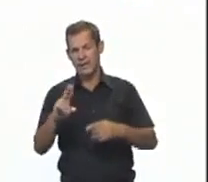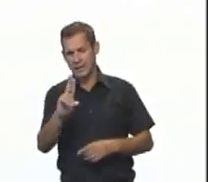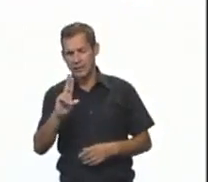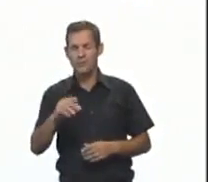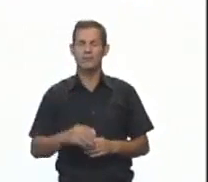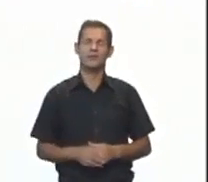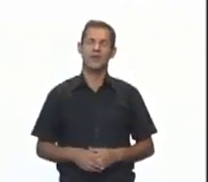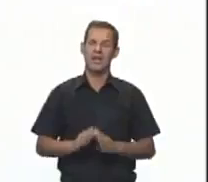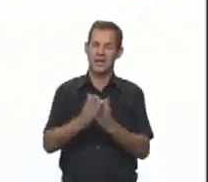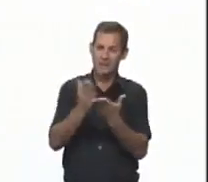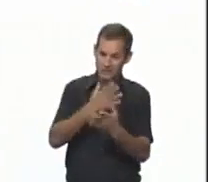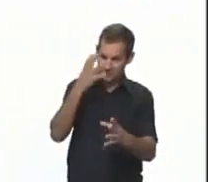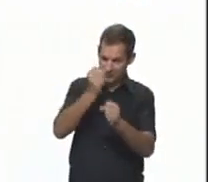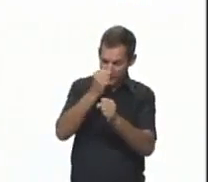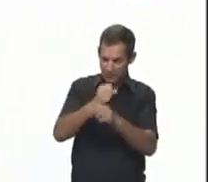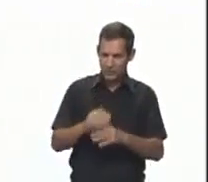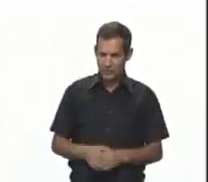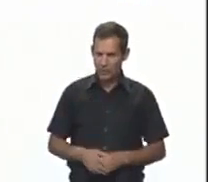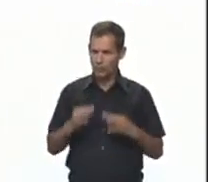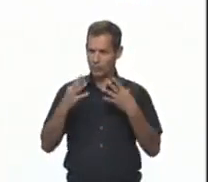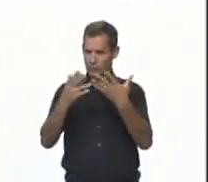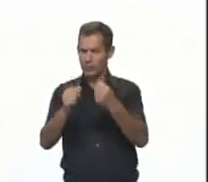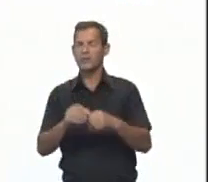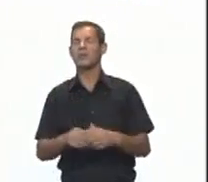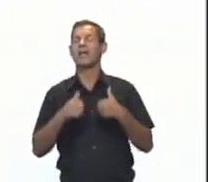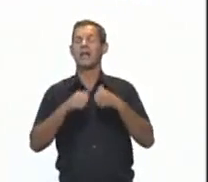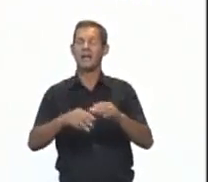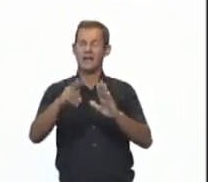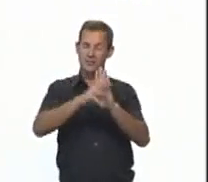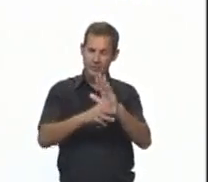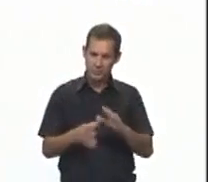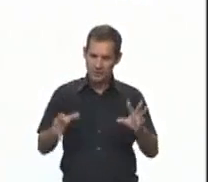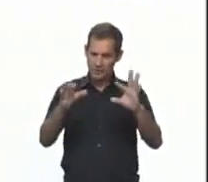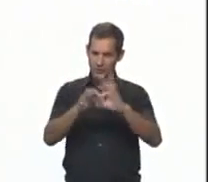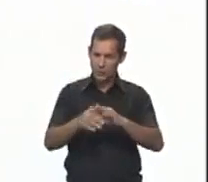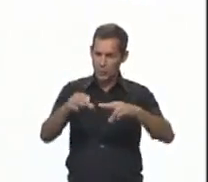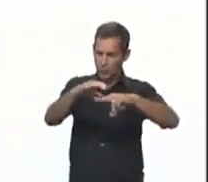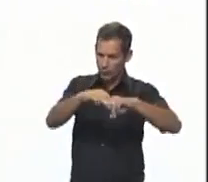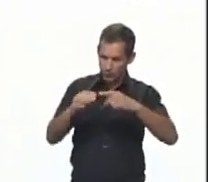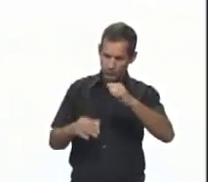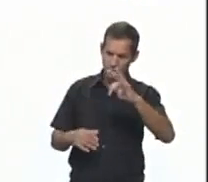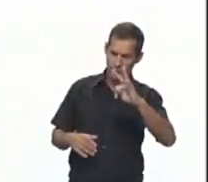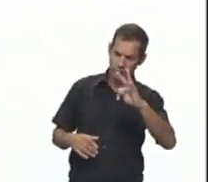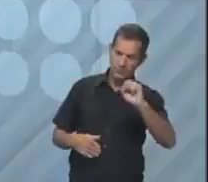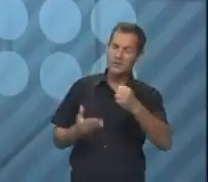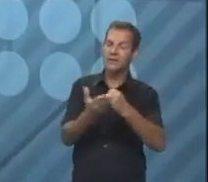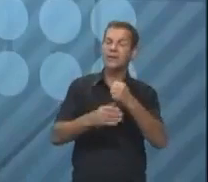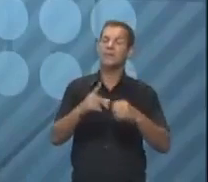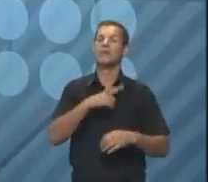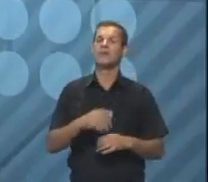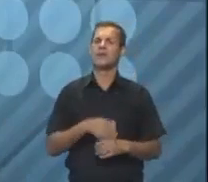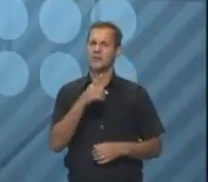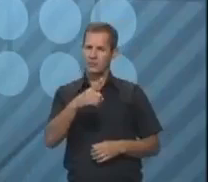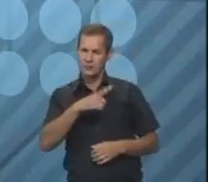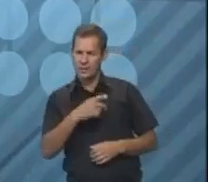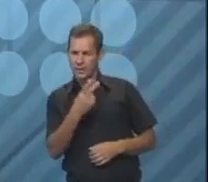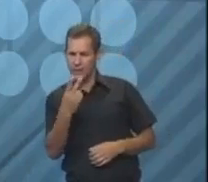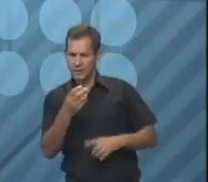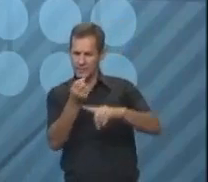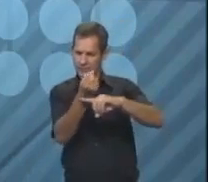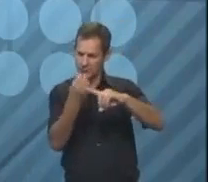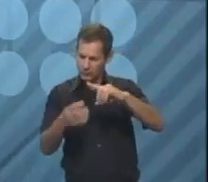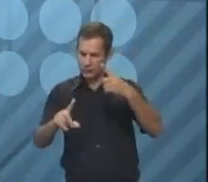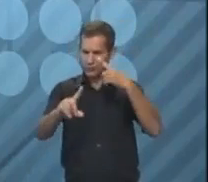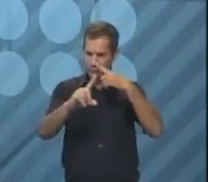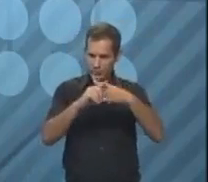usual em livros de cálculo no geral. Então, esse método da integração por partes, o que é a base dele? Você tem 2 funções